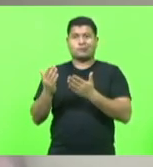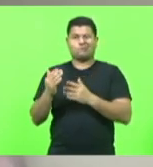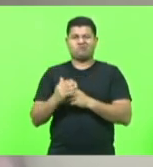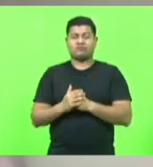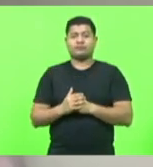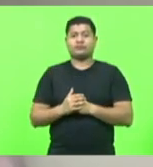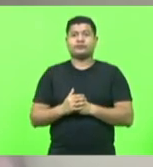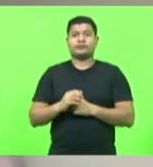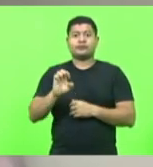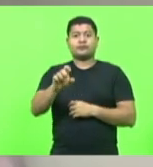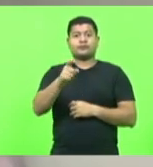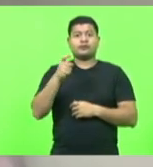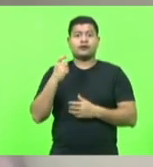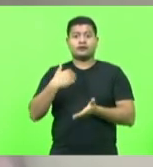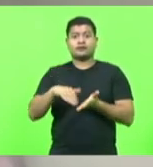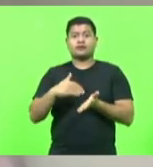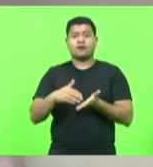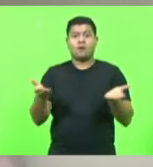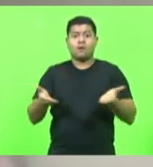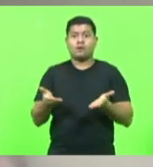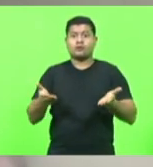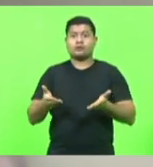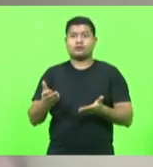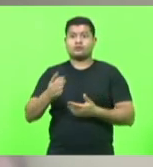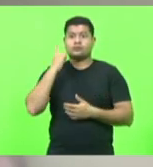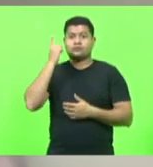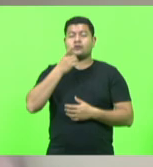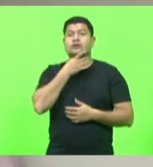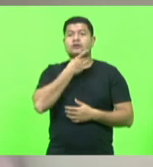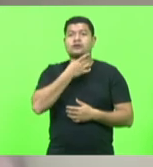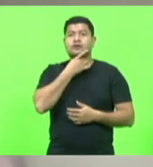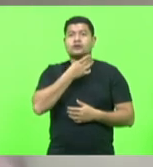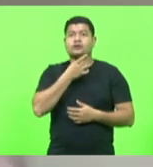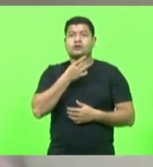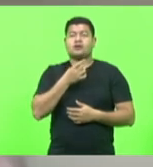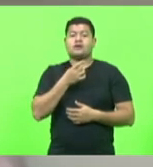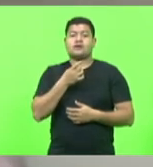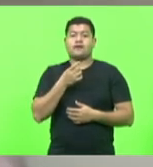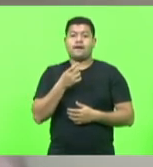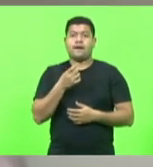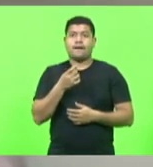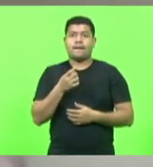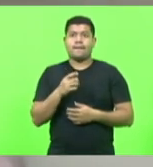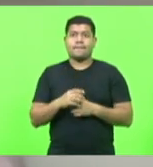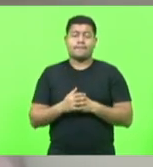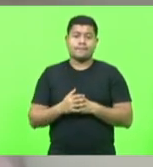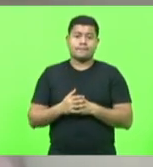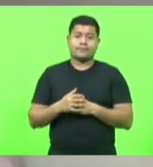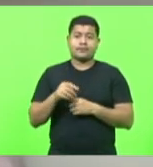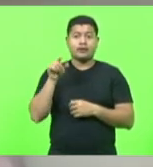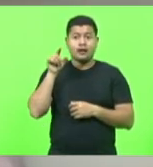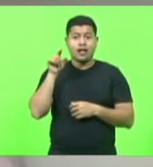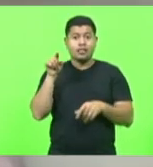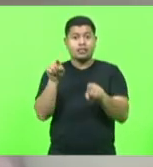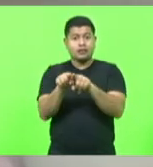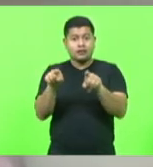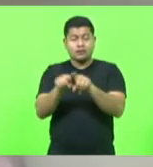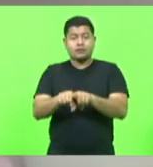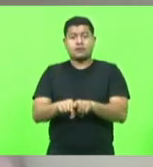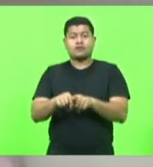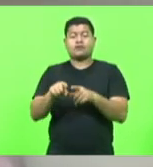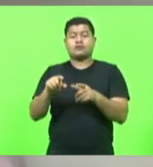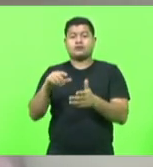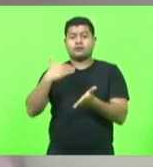ao ex-secretário, hoje deputado Valdir Cobalcini, com relação ao que a mesma Secretaria de Saúde fez